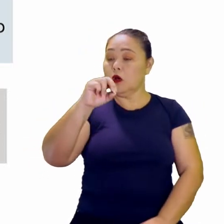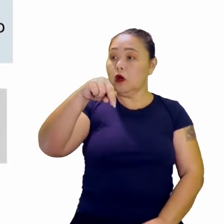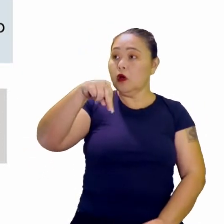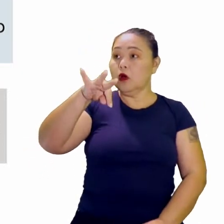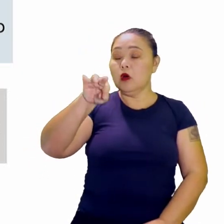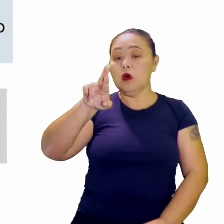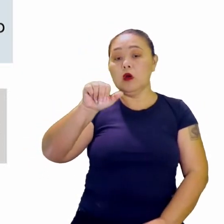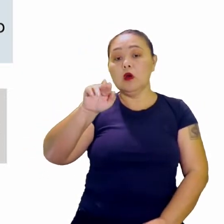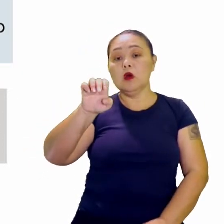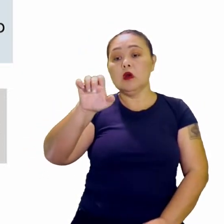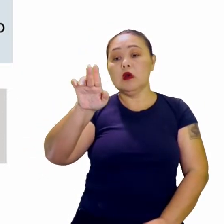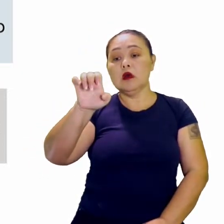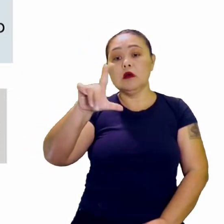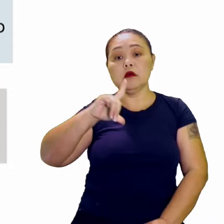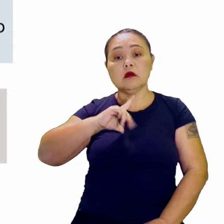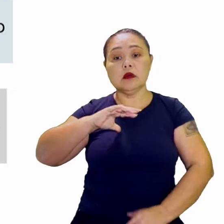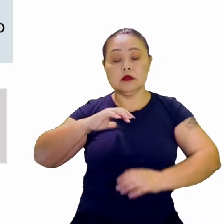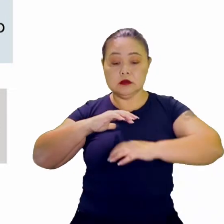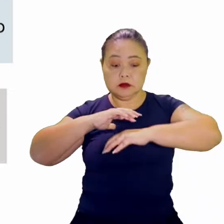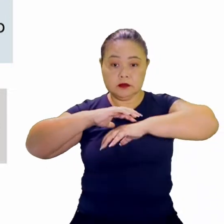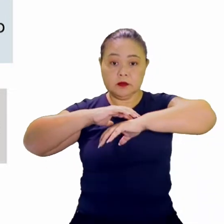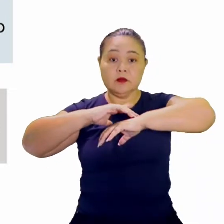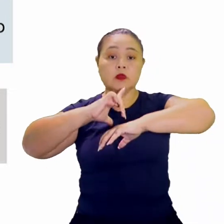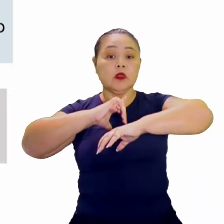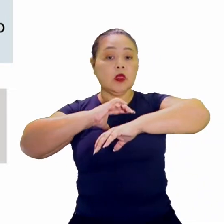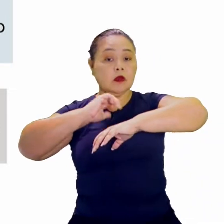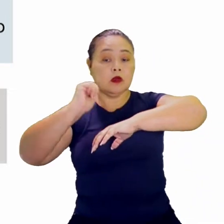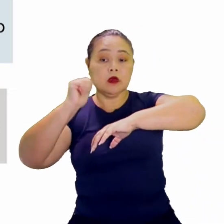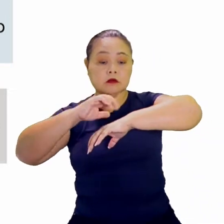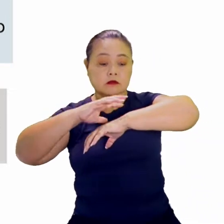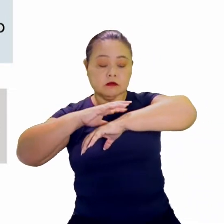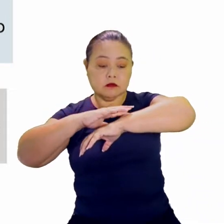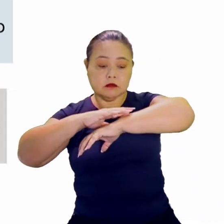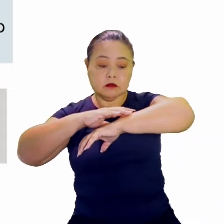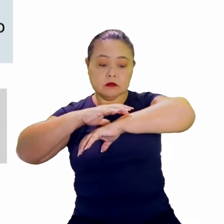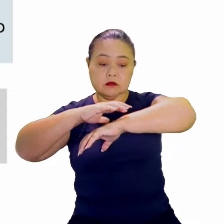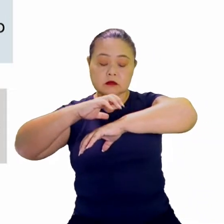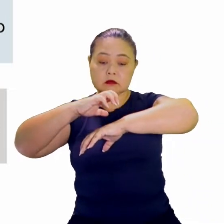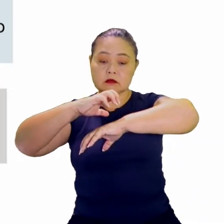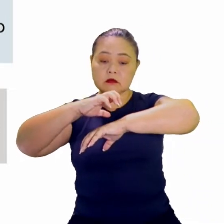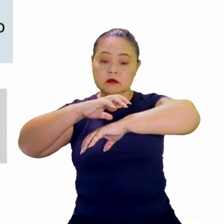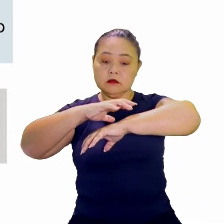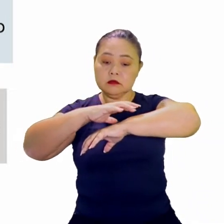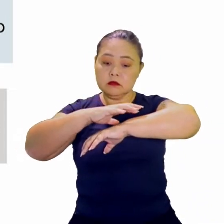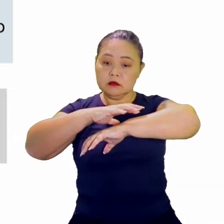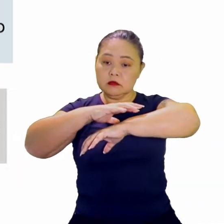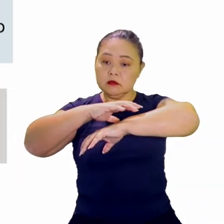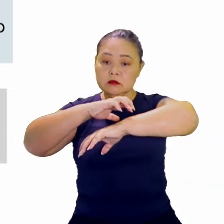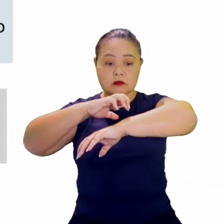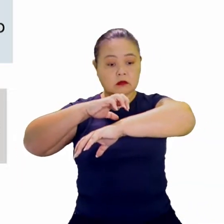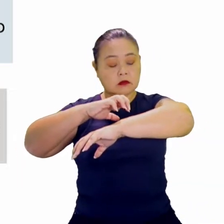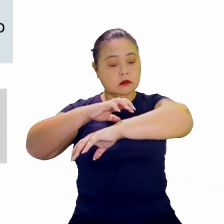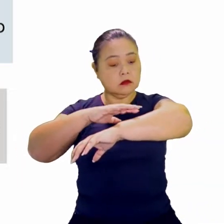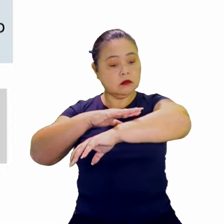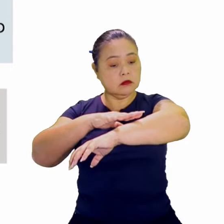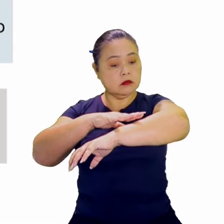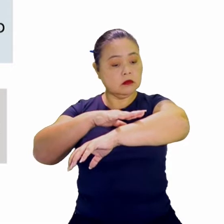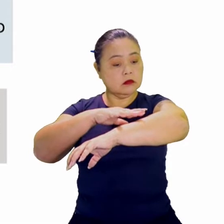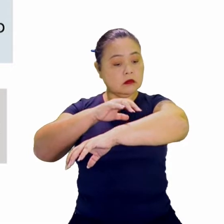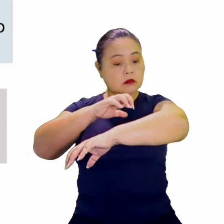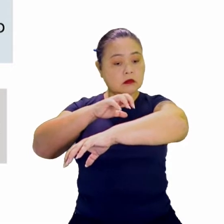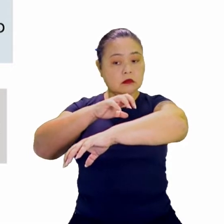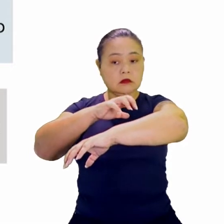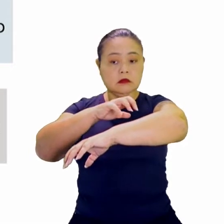Contratilidade já vem de contração. Então, ele precisa contrair, ele precisa gerar tensão, ele precisa gerar